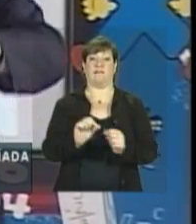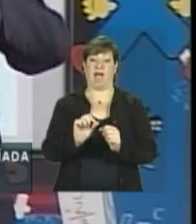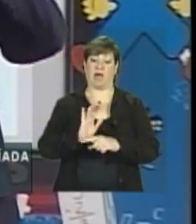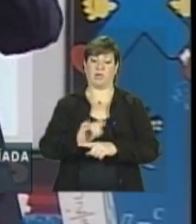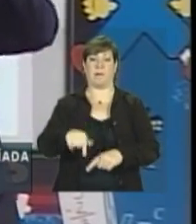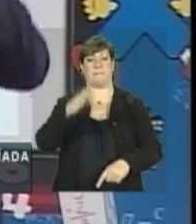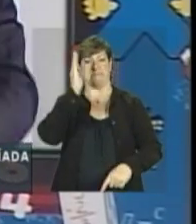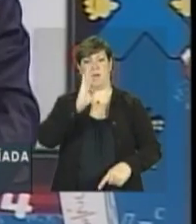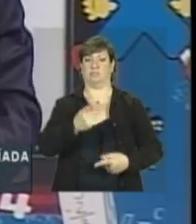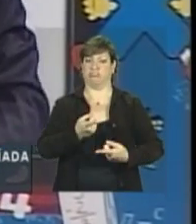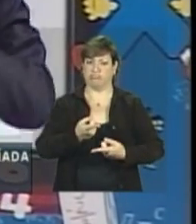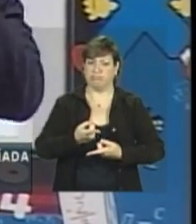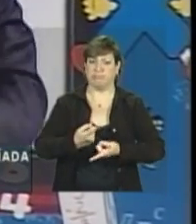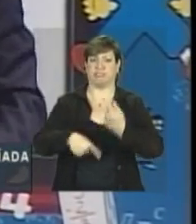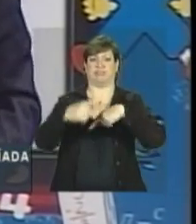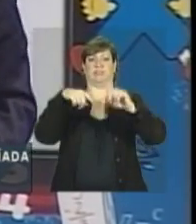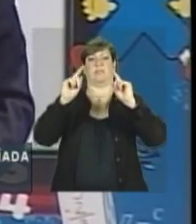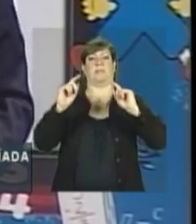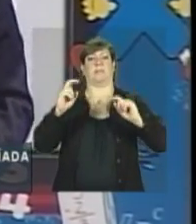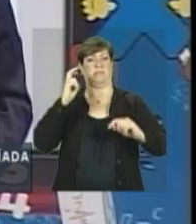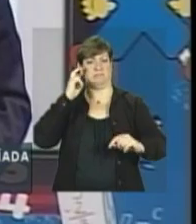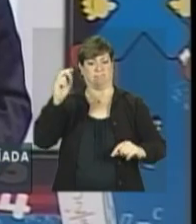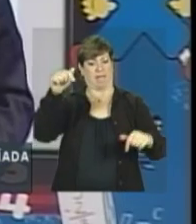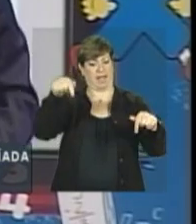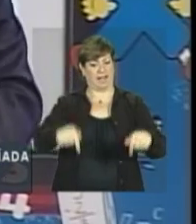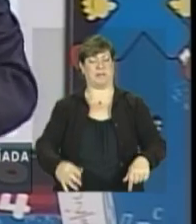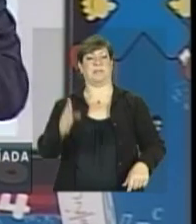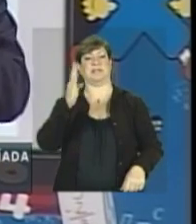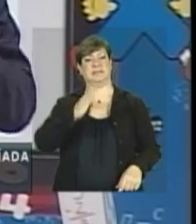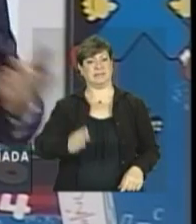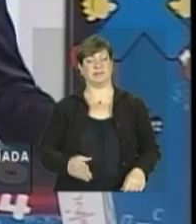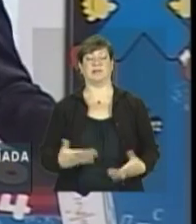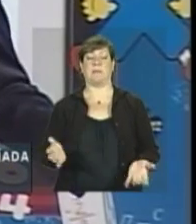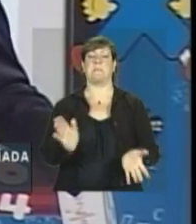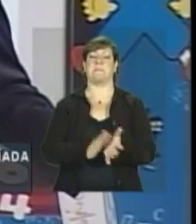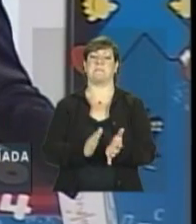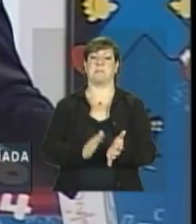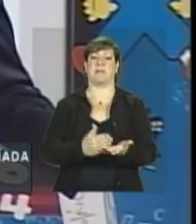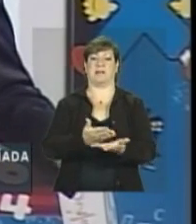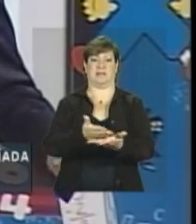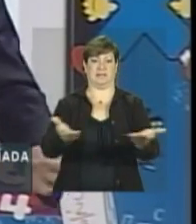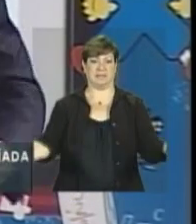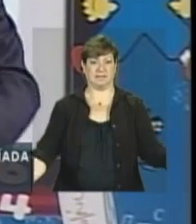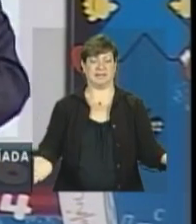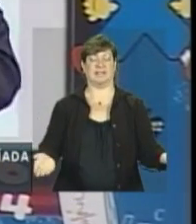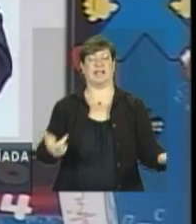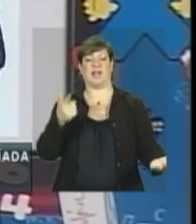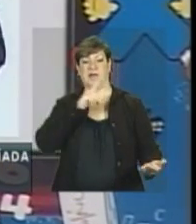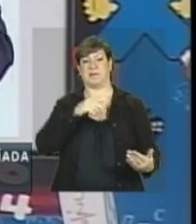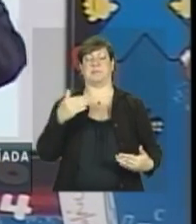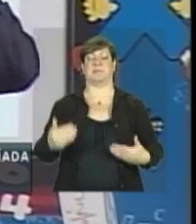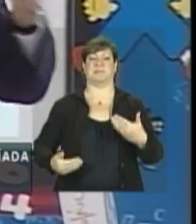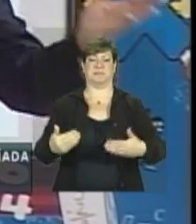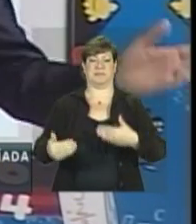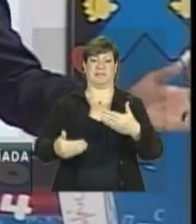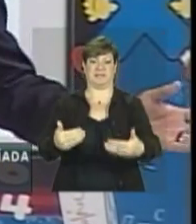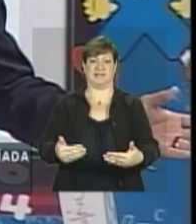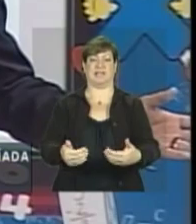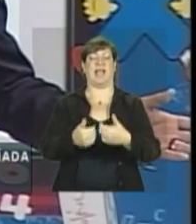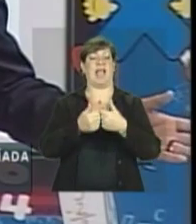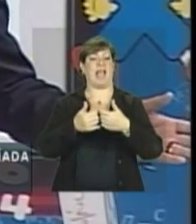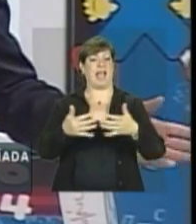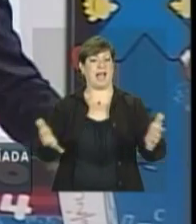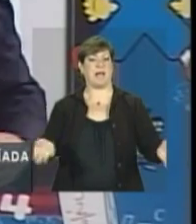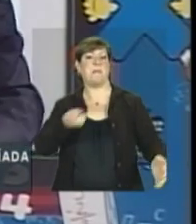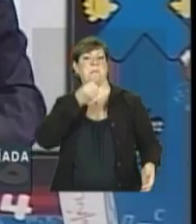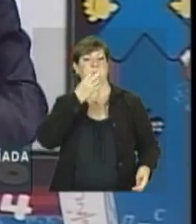mundo, que vocês ajudem a construir e a desenvolver o país no futuro. Então, parabéns pelo passo que vocês deram, abriram uma grande